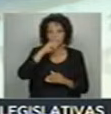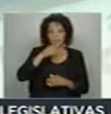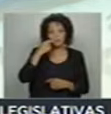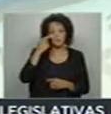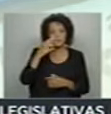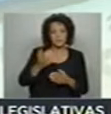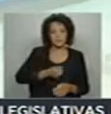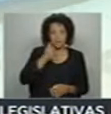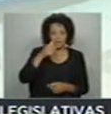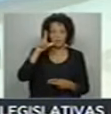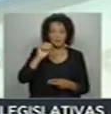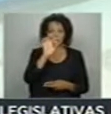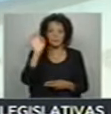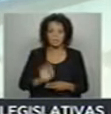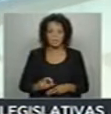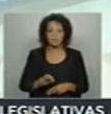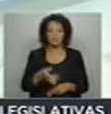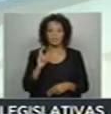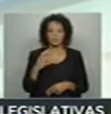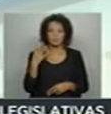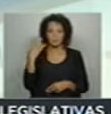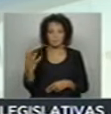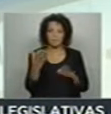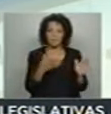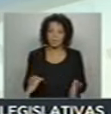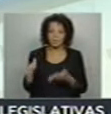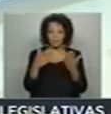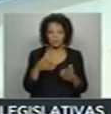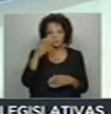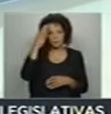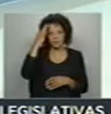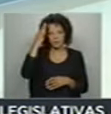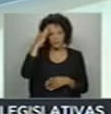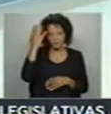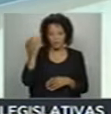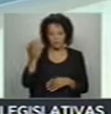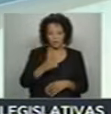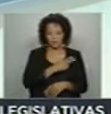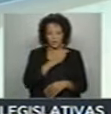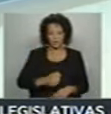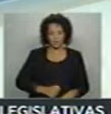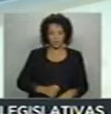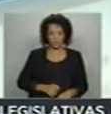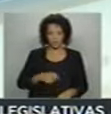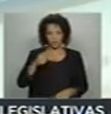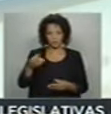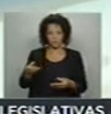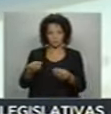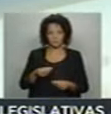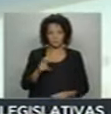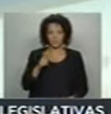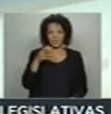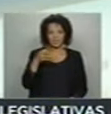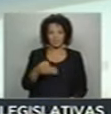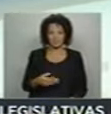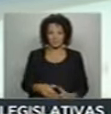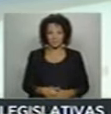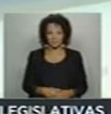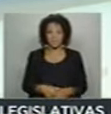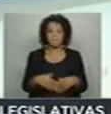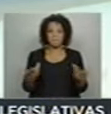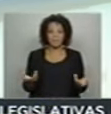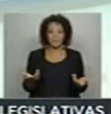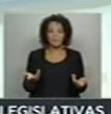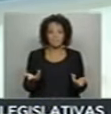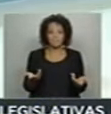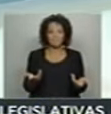as percentagens e mandatos na previsão da Universidade Católica para a RTP. Estamos, portanto,